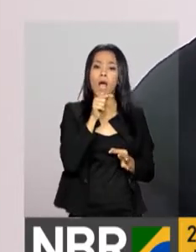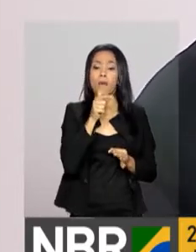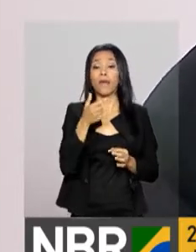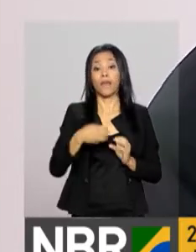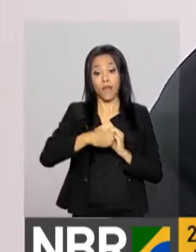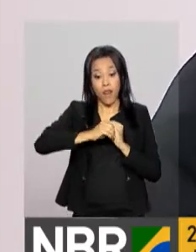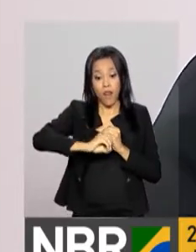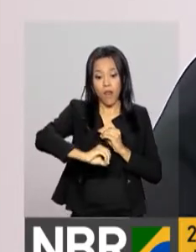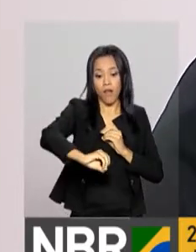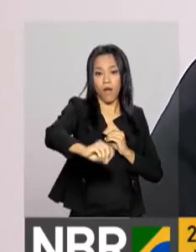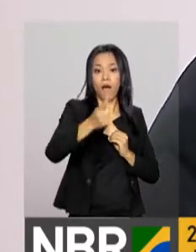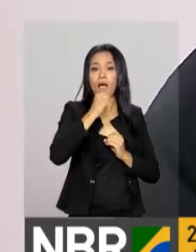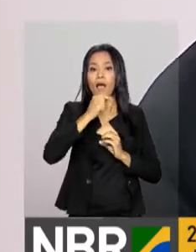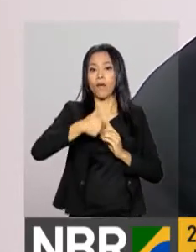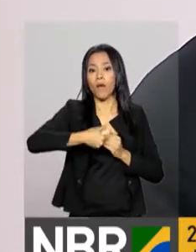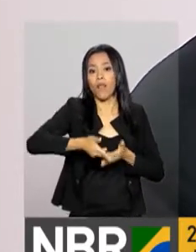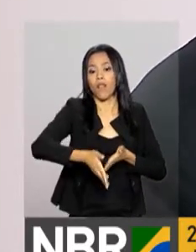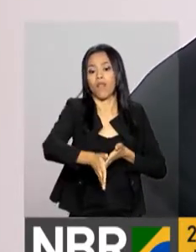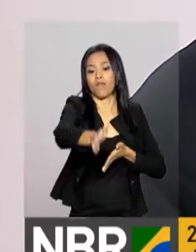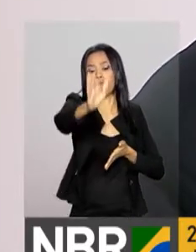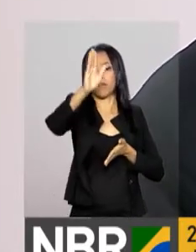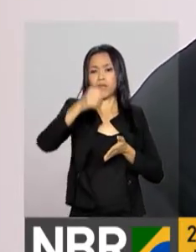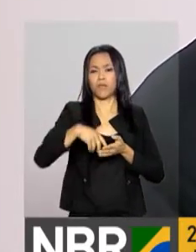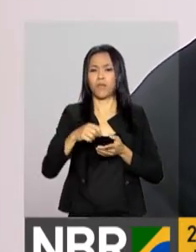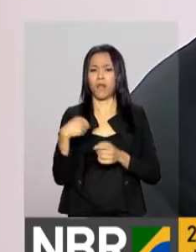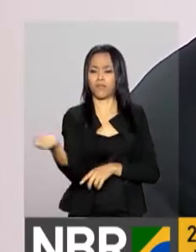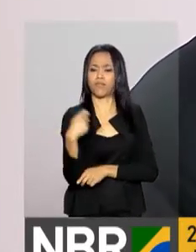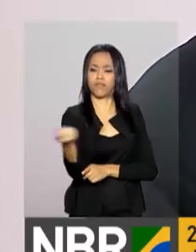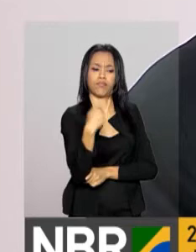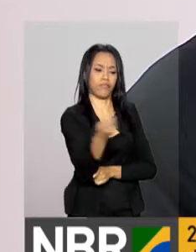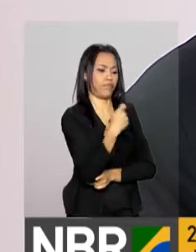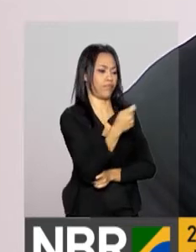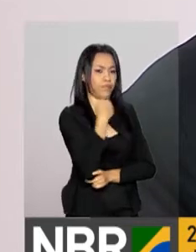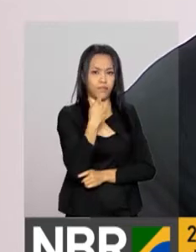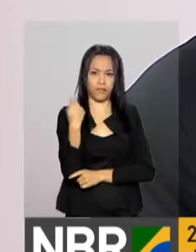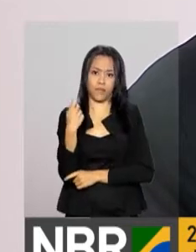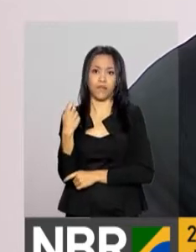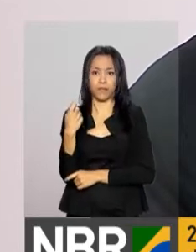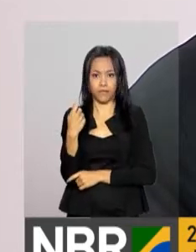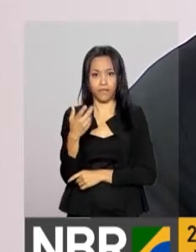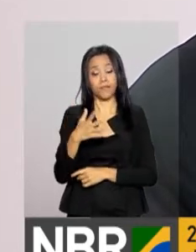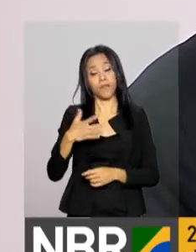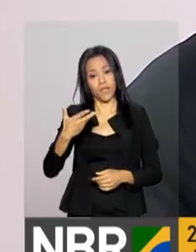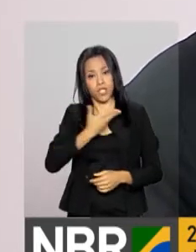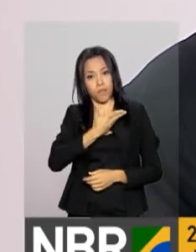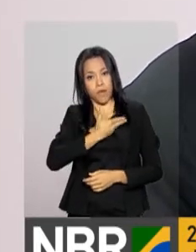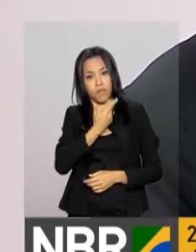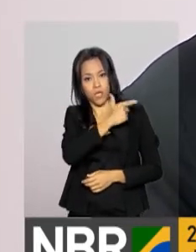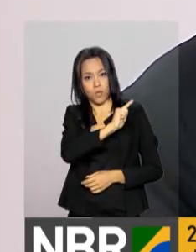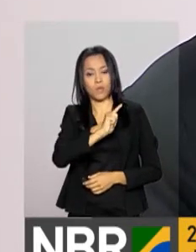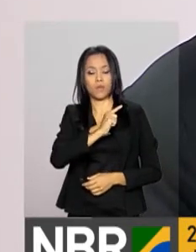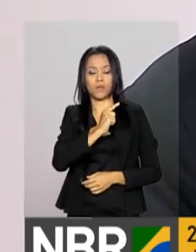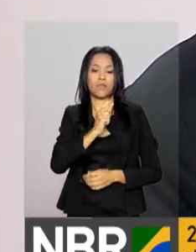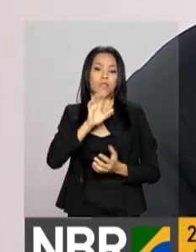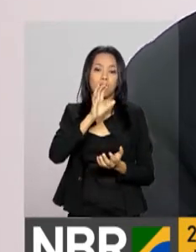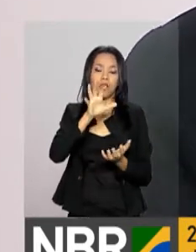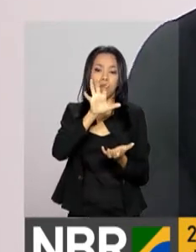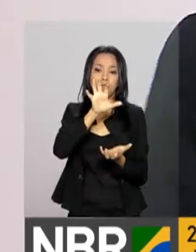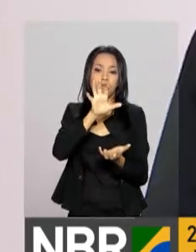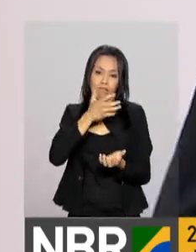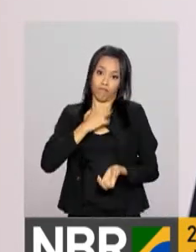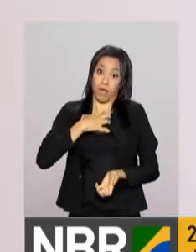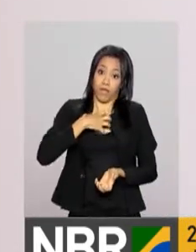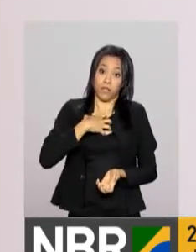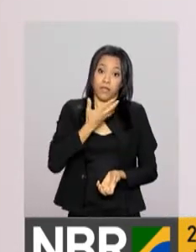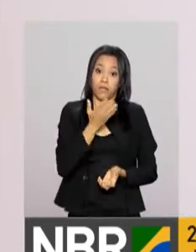500 hectares tava lá o benito gama conosco e outros colegas da bahia não é e aquilo dava